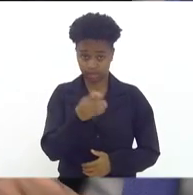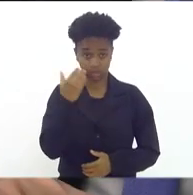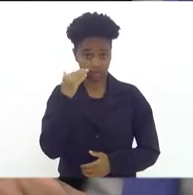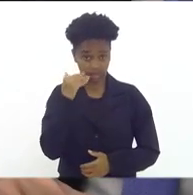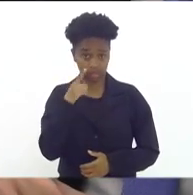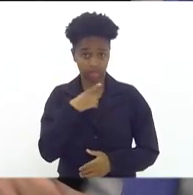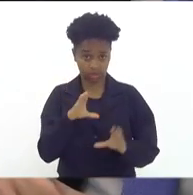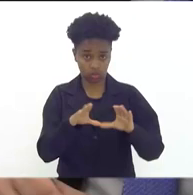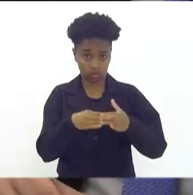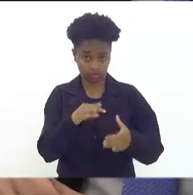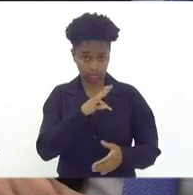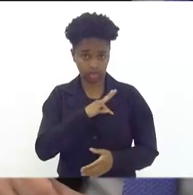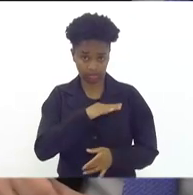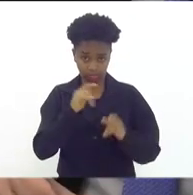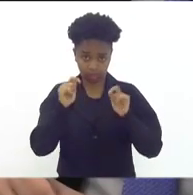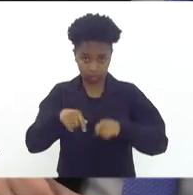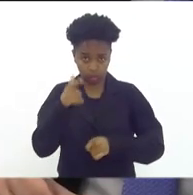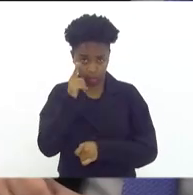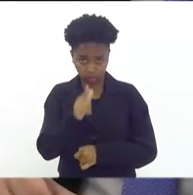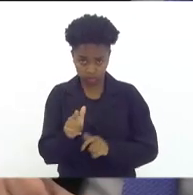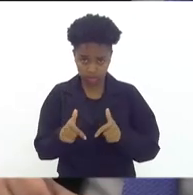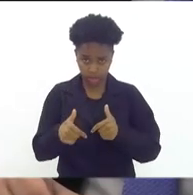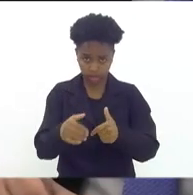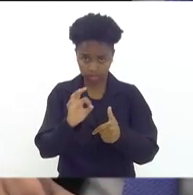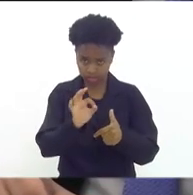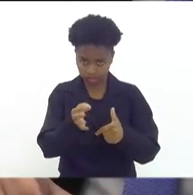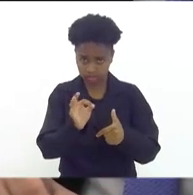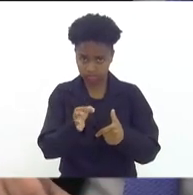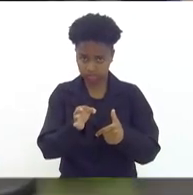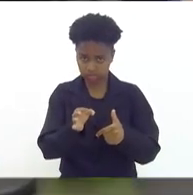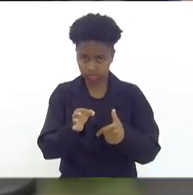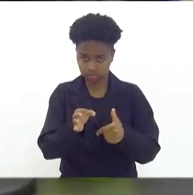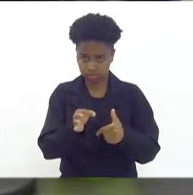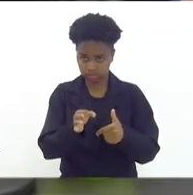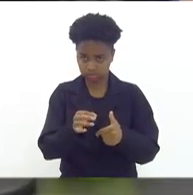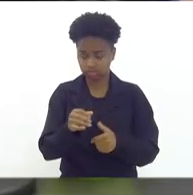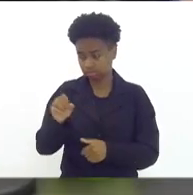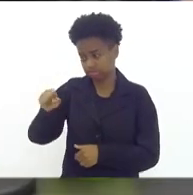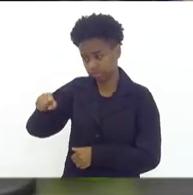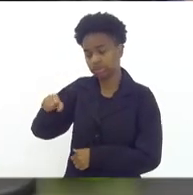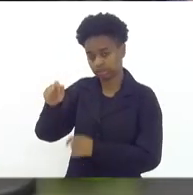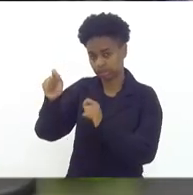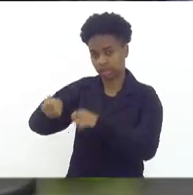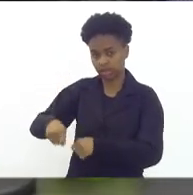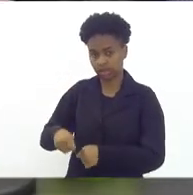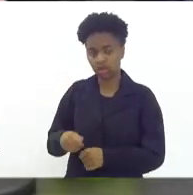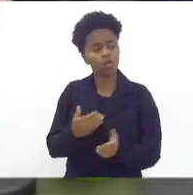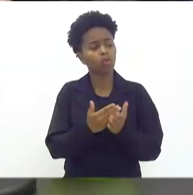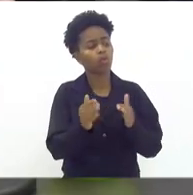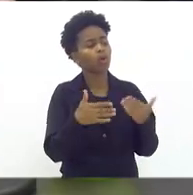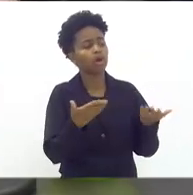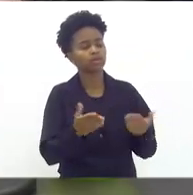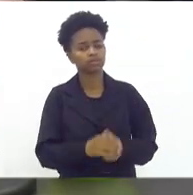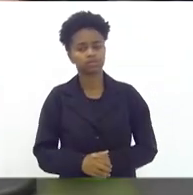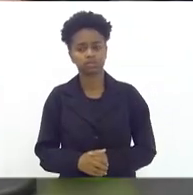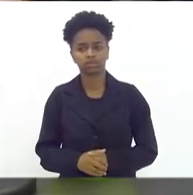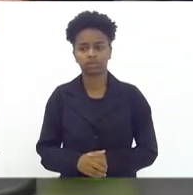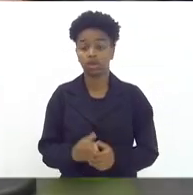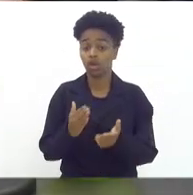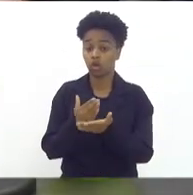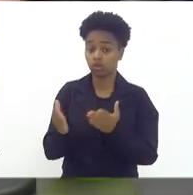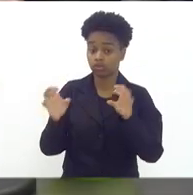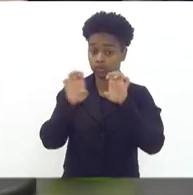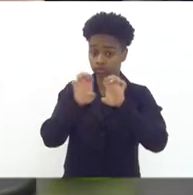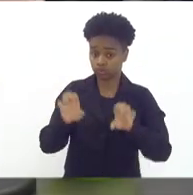há um corpo técnico suficiente para atender com celeridade a demanda desde agora suficiente agora desde quando a gente começou toda essa